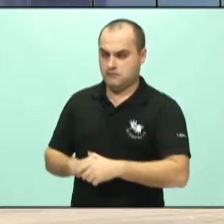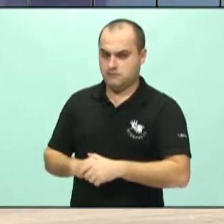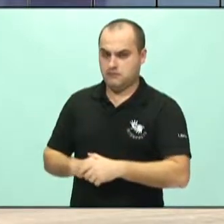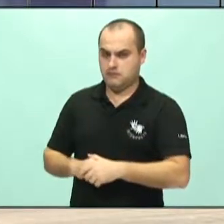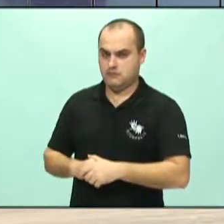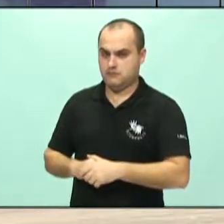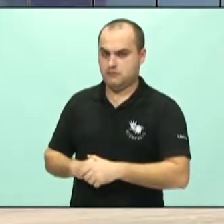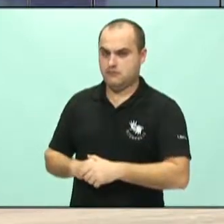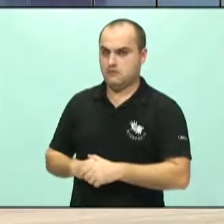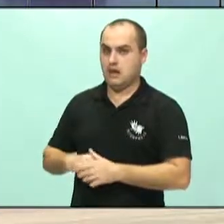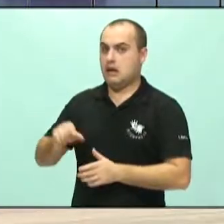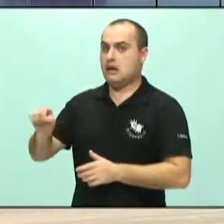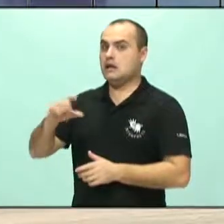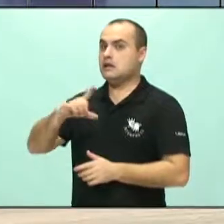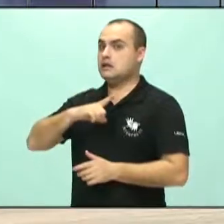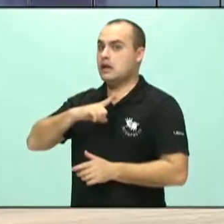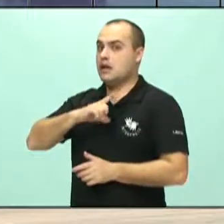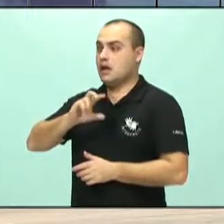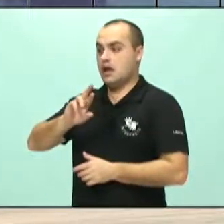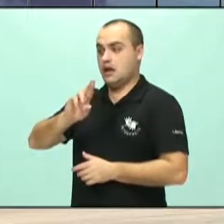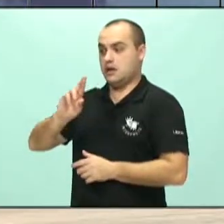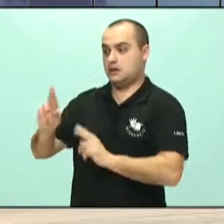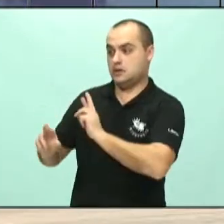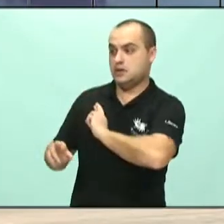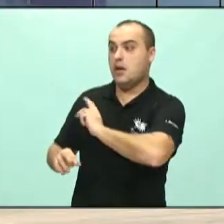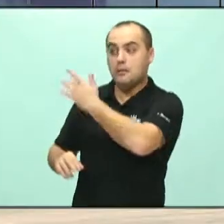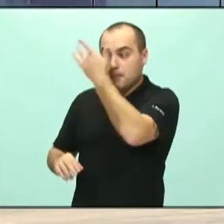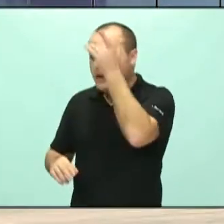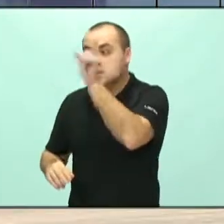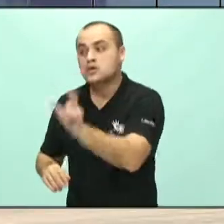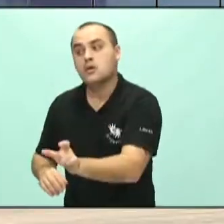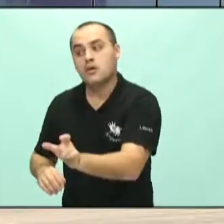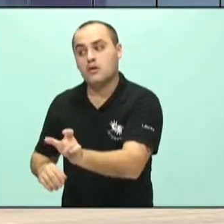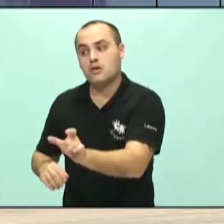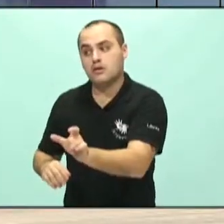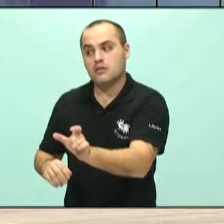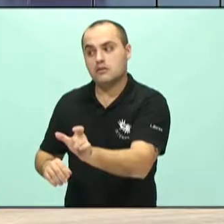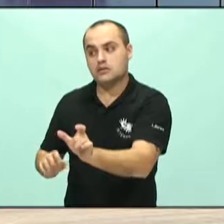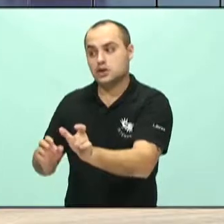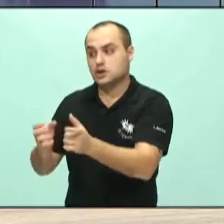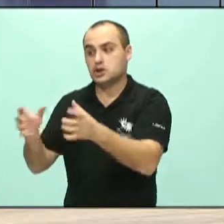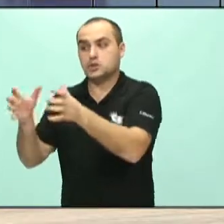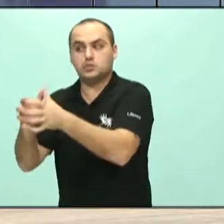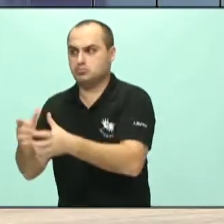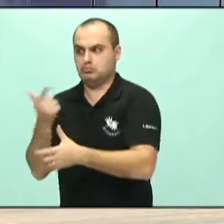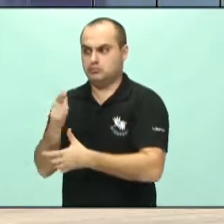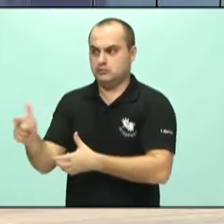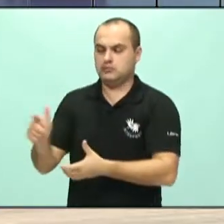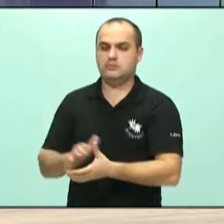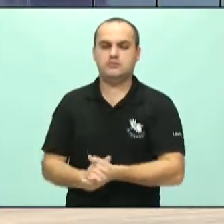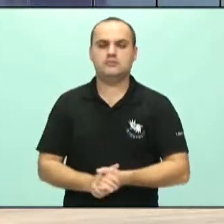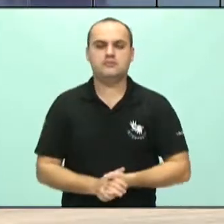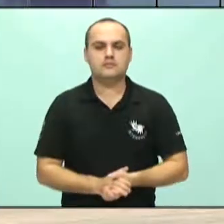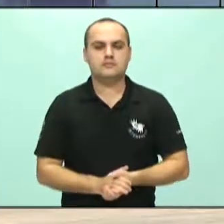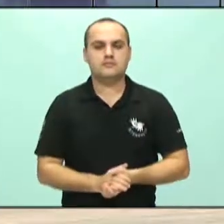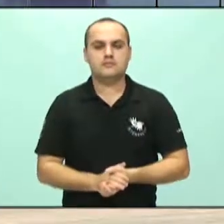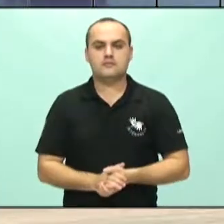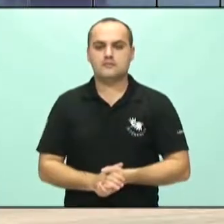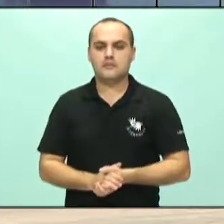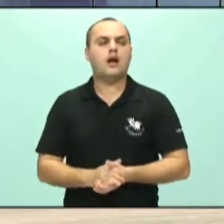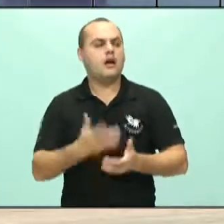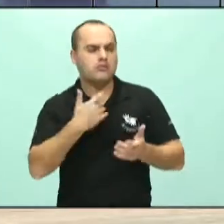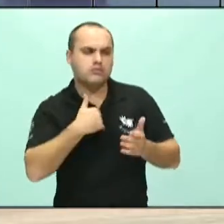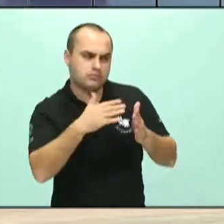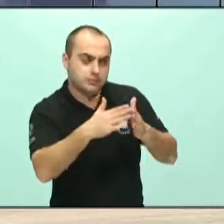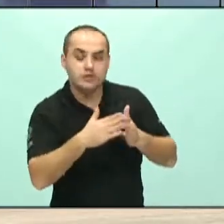seleção brasileira não tem religião, né? Então, aí eu pedi para ele, fui falar lá com o